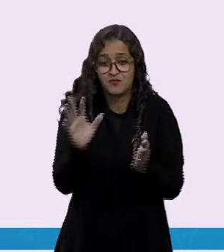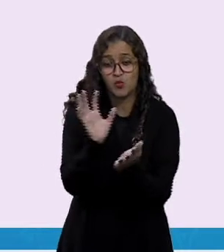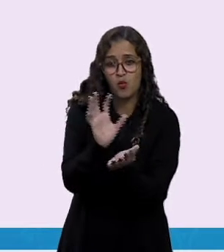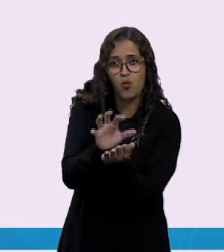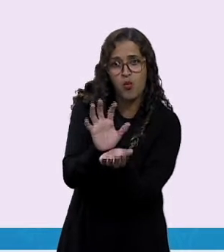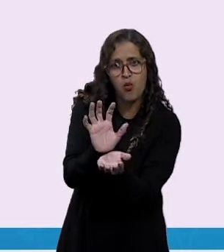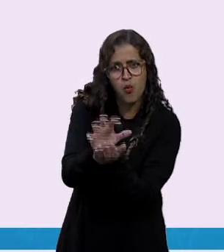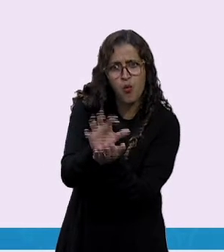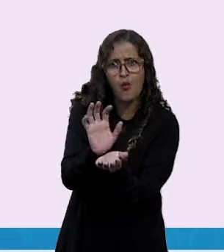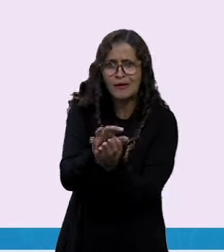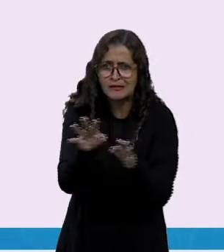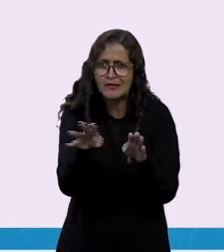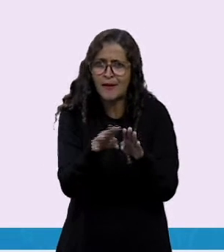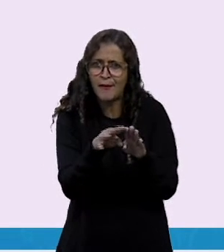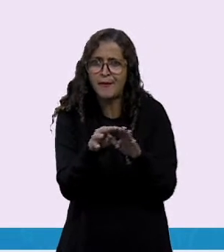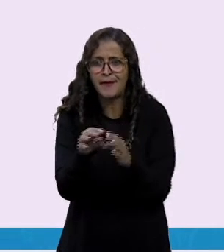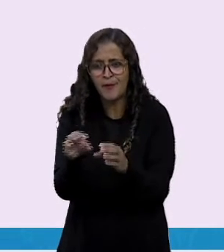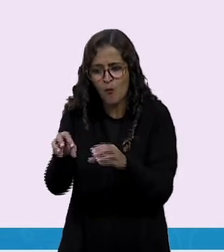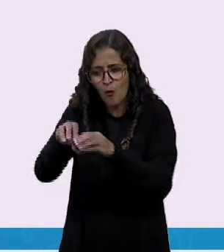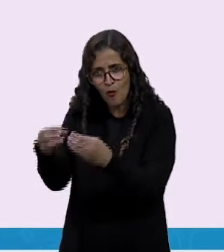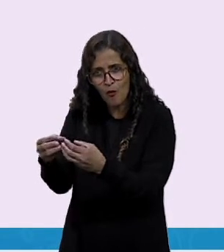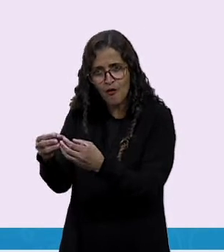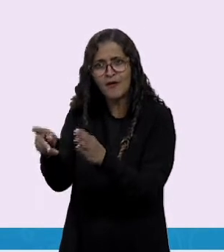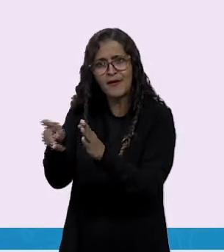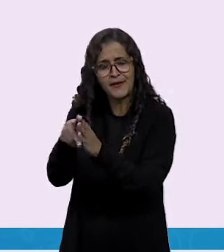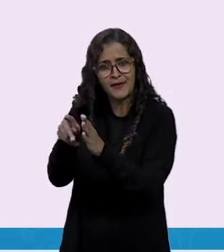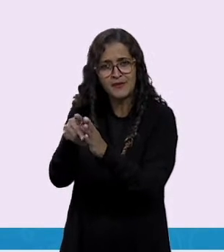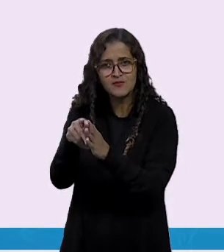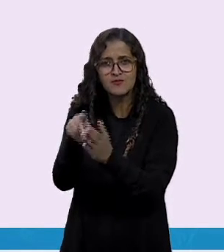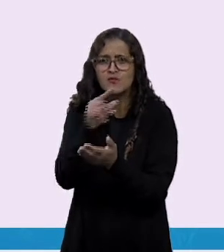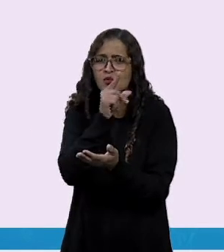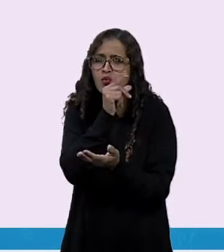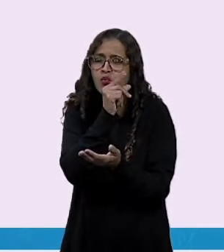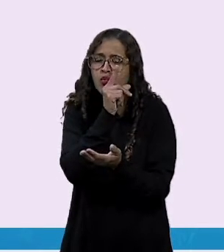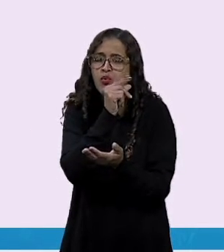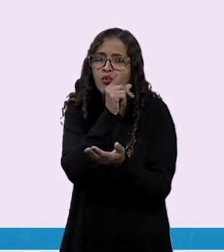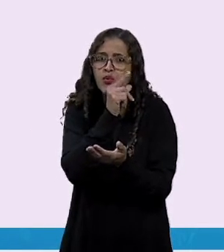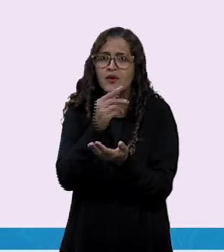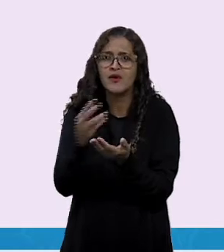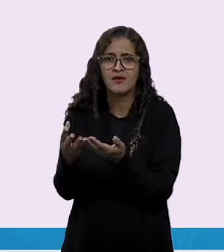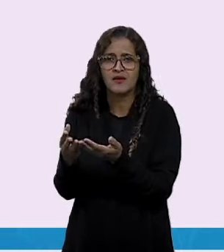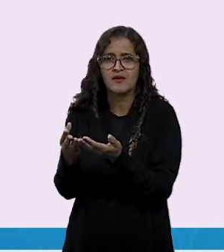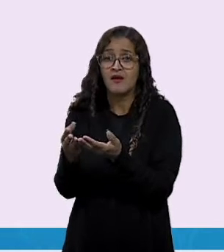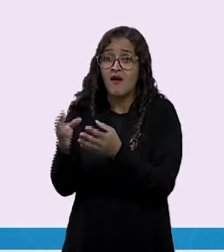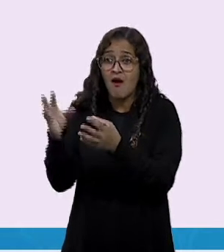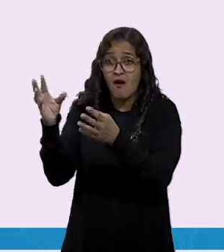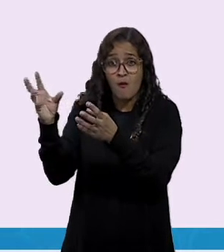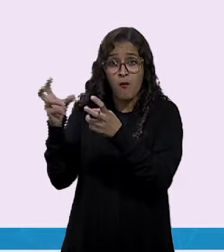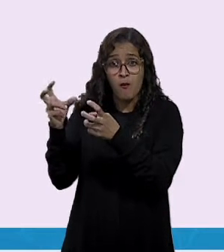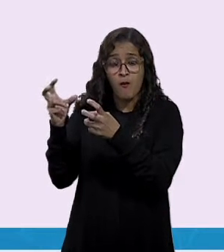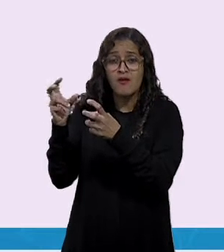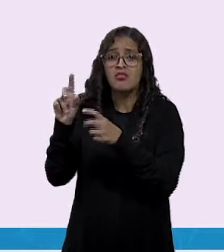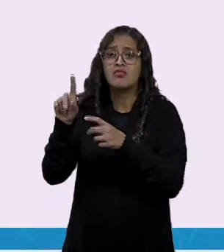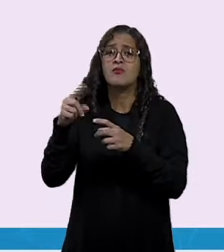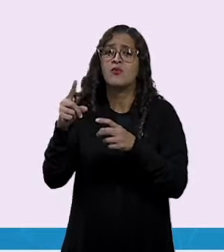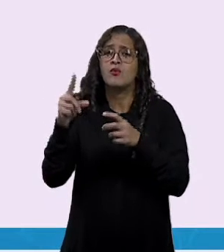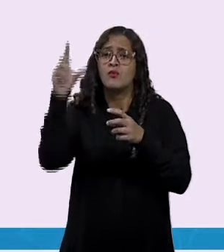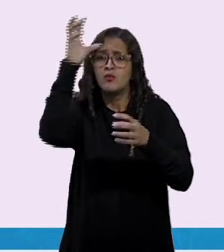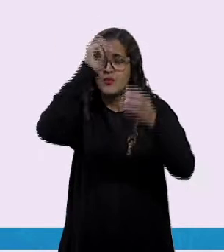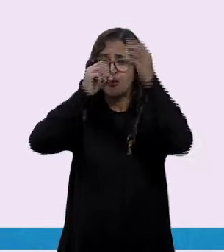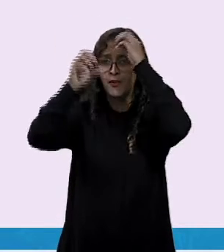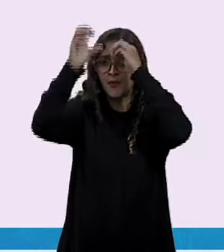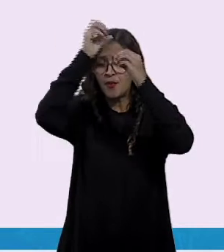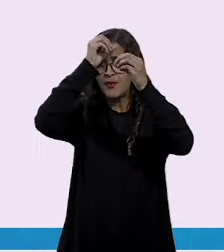é ovíparo. E aqui eu trouxe um filhotinho para vocês, né? Um pintinho. Então, a gente aprende que esses animais ovíparos, eles